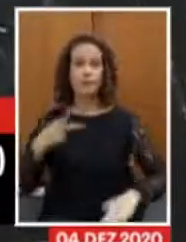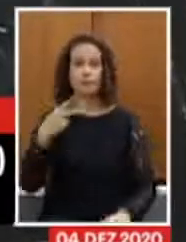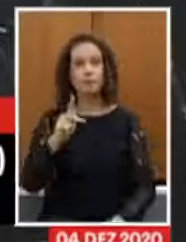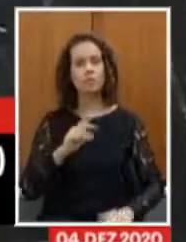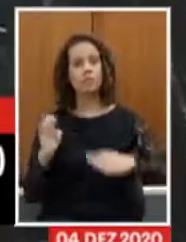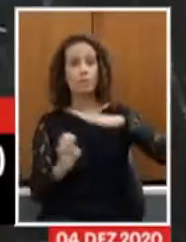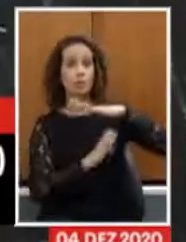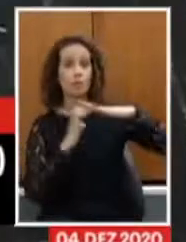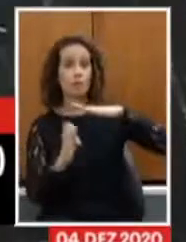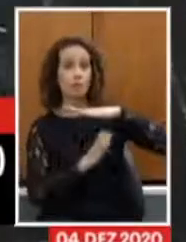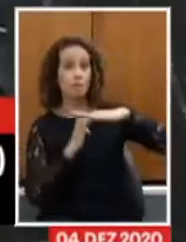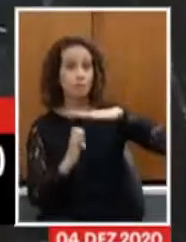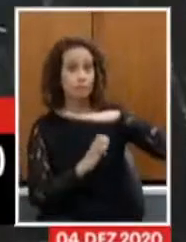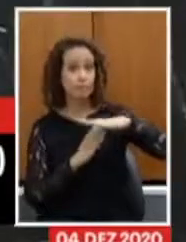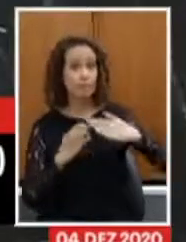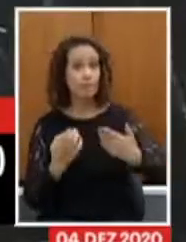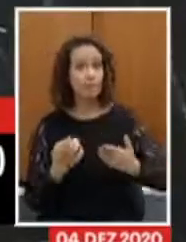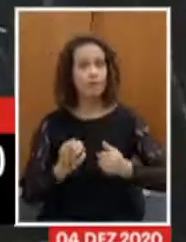meio,